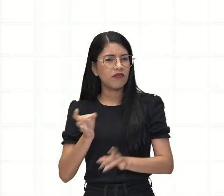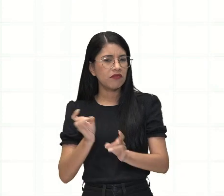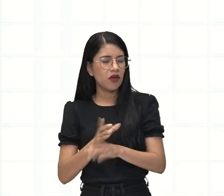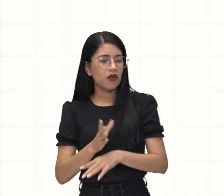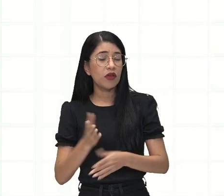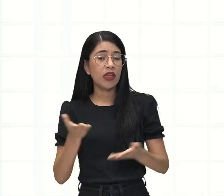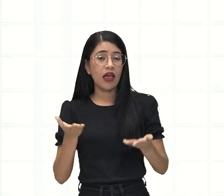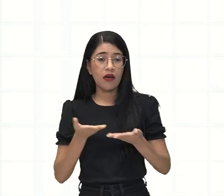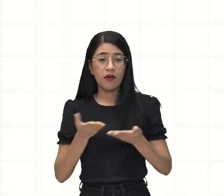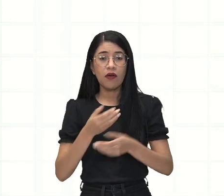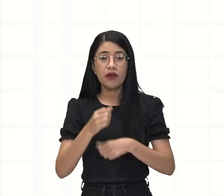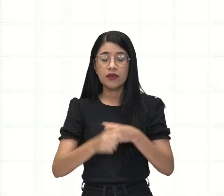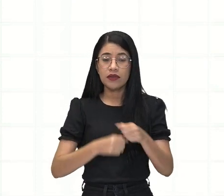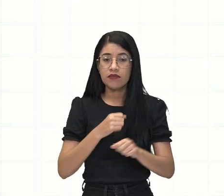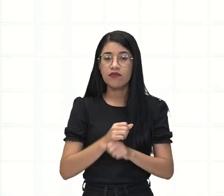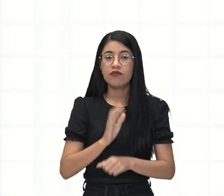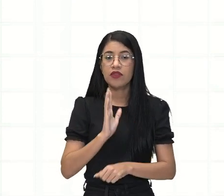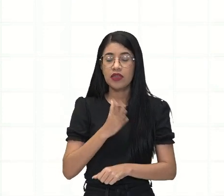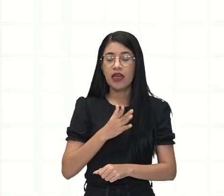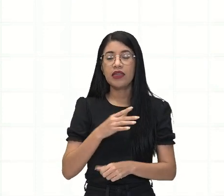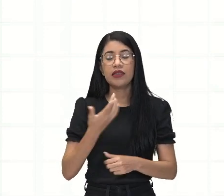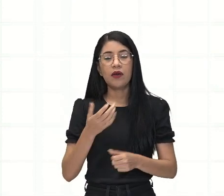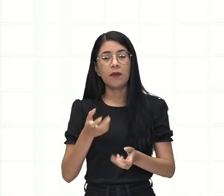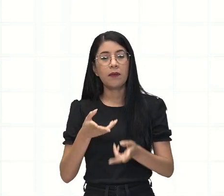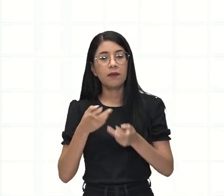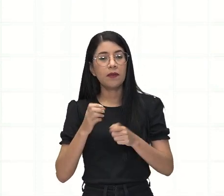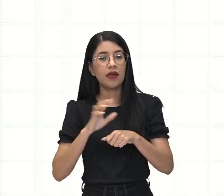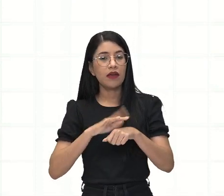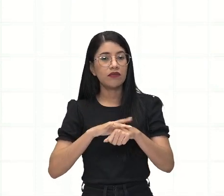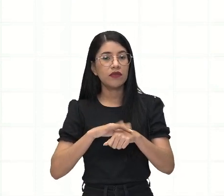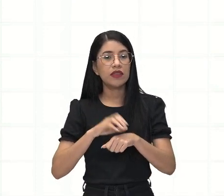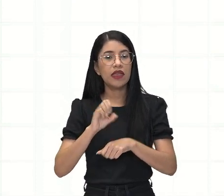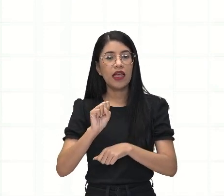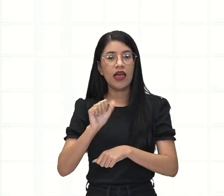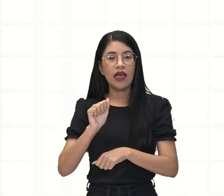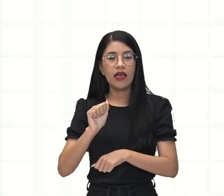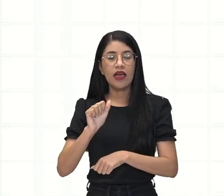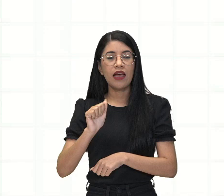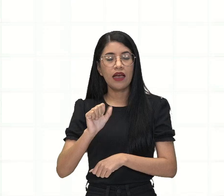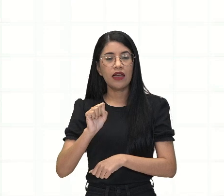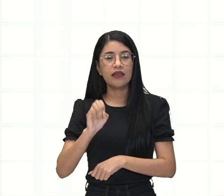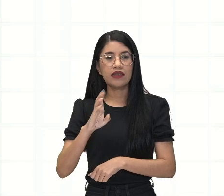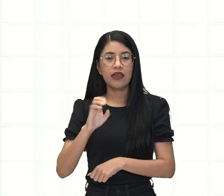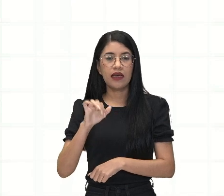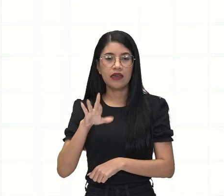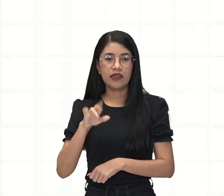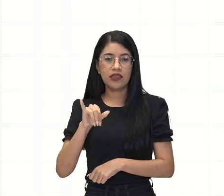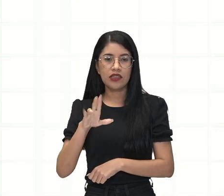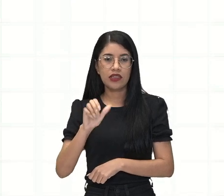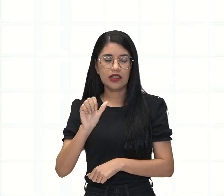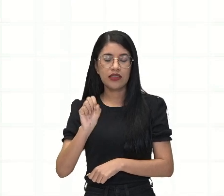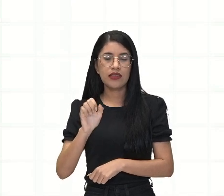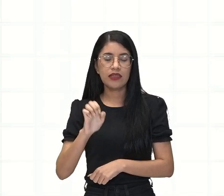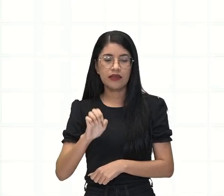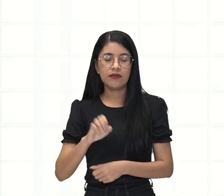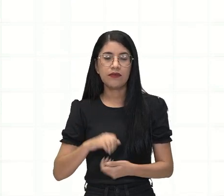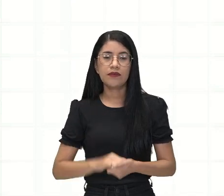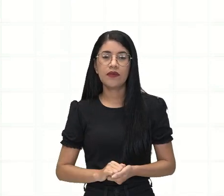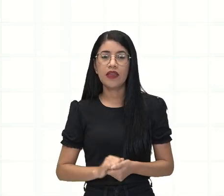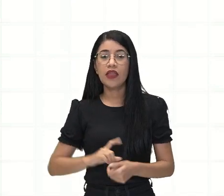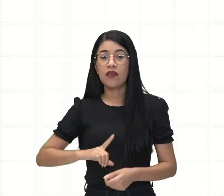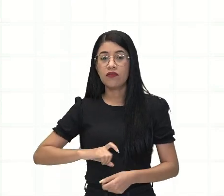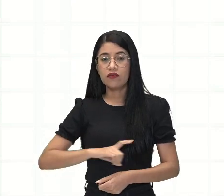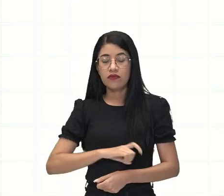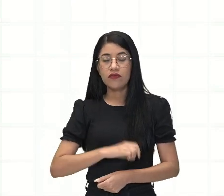ano? Então, temos aí uma doença, né? Ascaridíase, por um verme, Ascaris